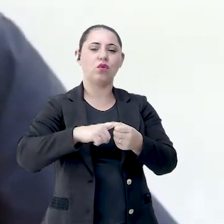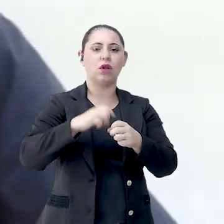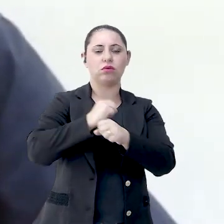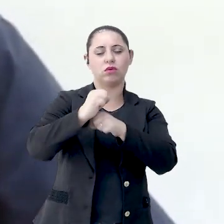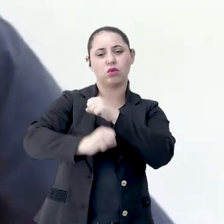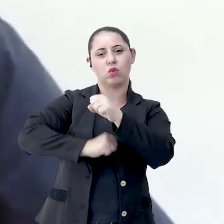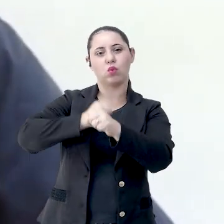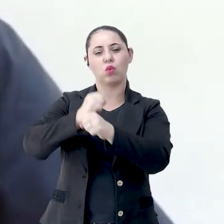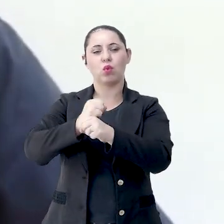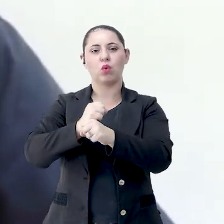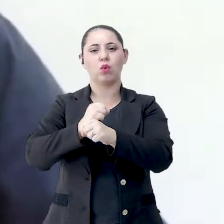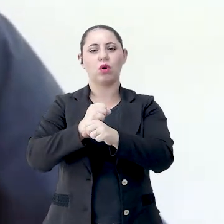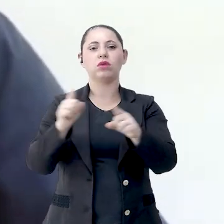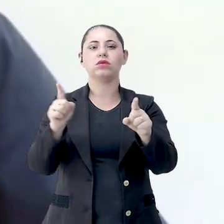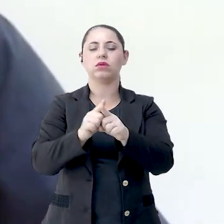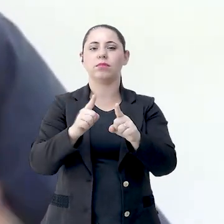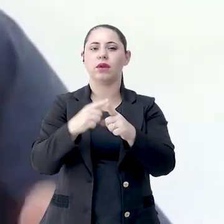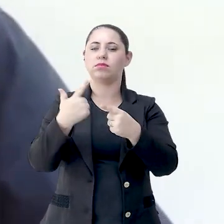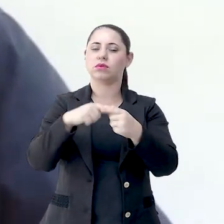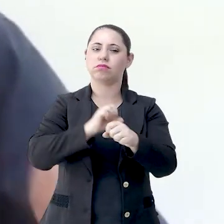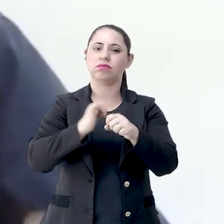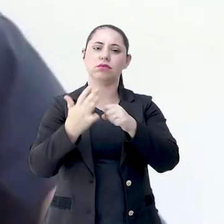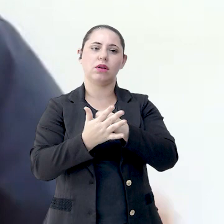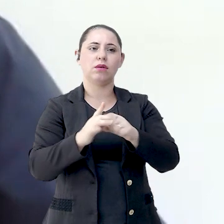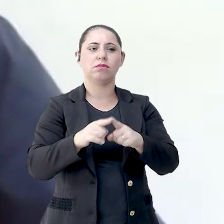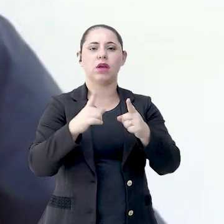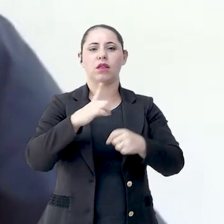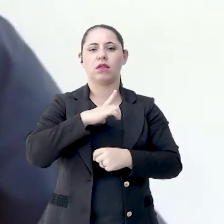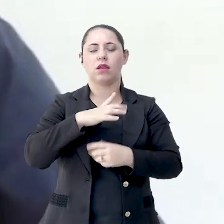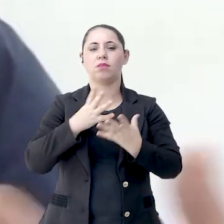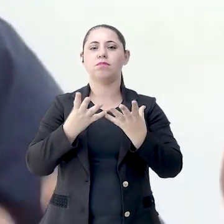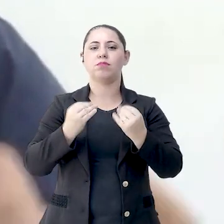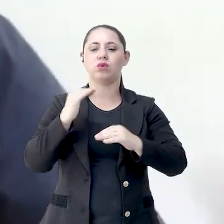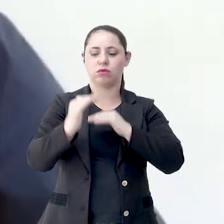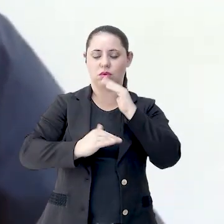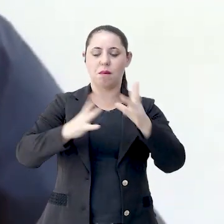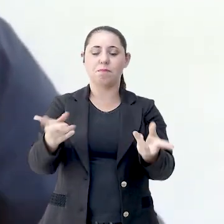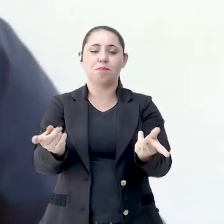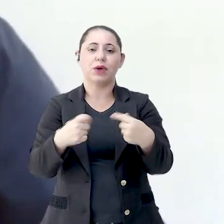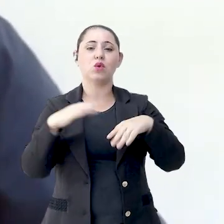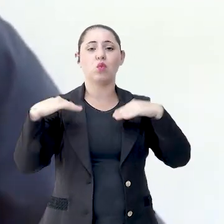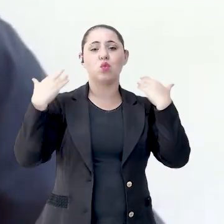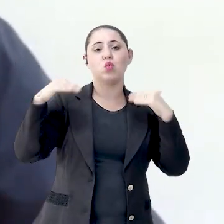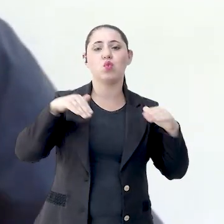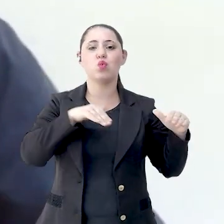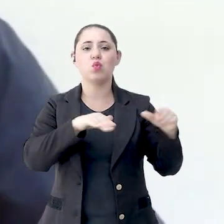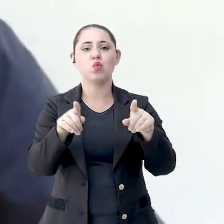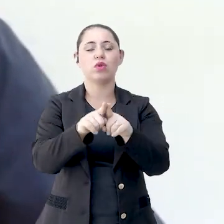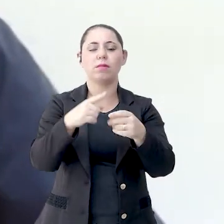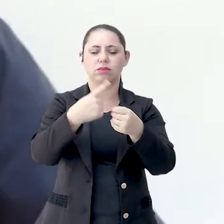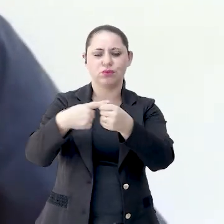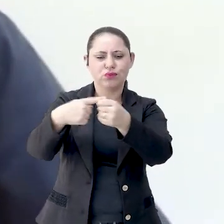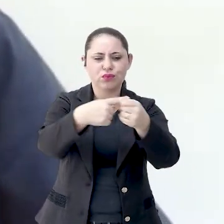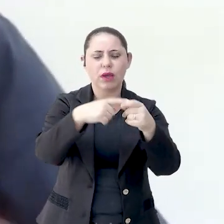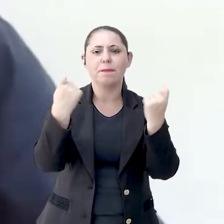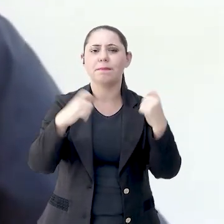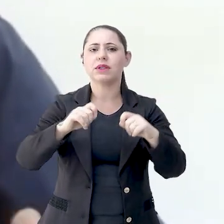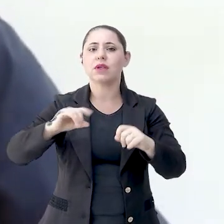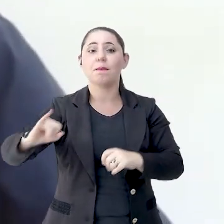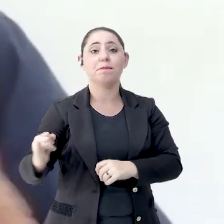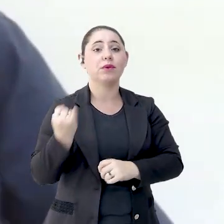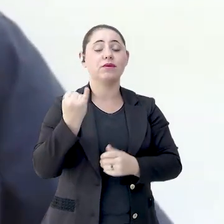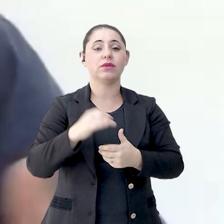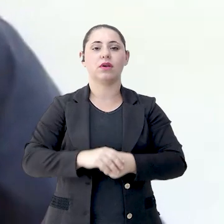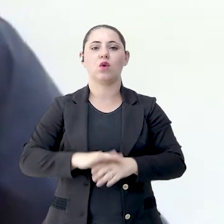efeito grande da pandemia, mas nós temos muito potencial de turismo em uma série de municípios que tem que ser aproveitados. E quando a gente